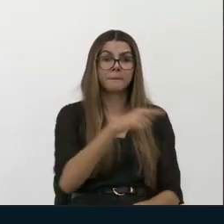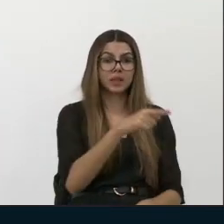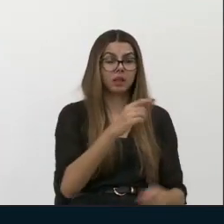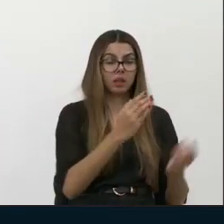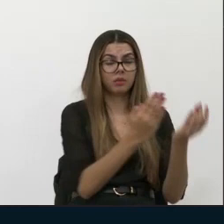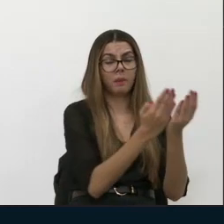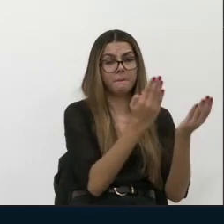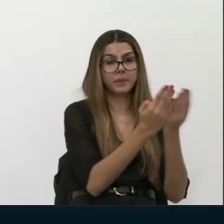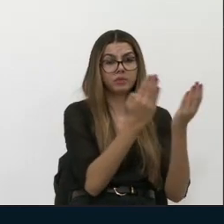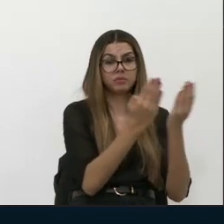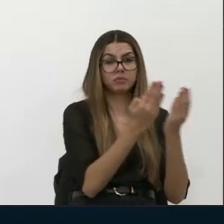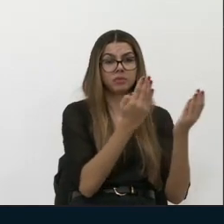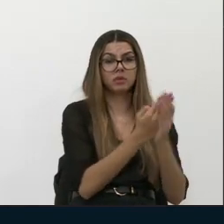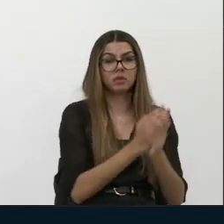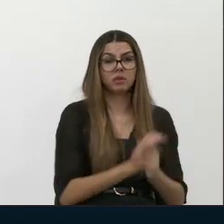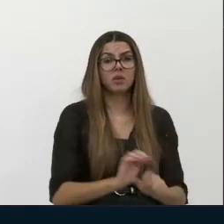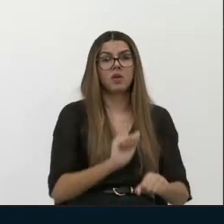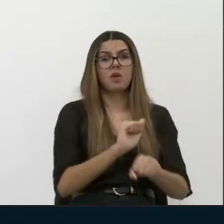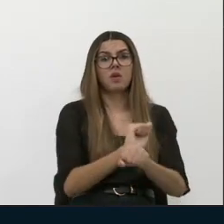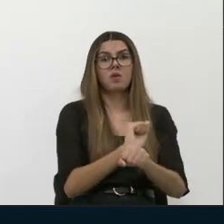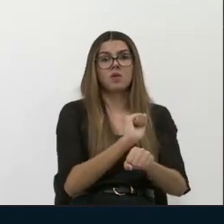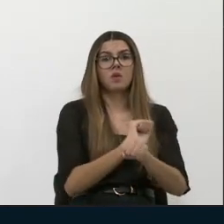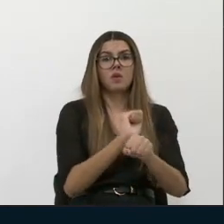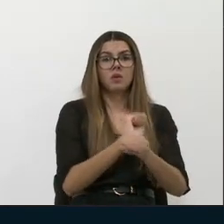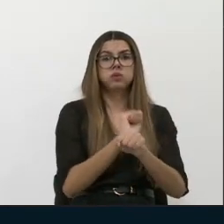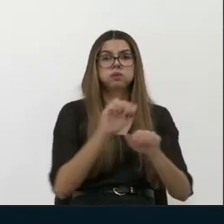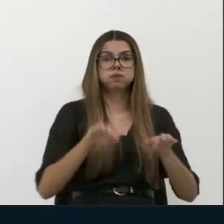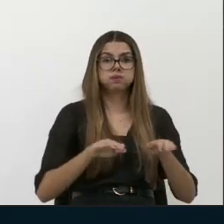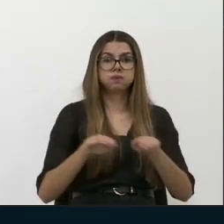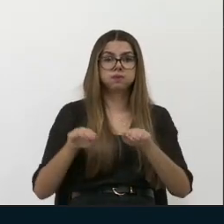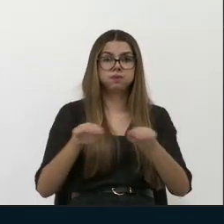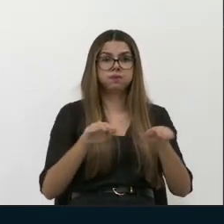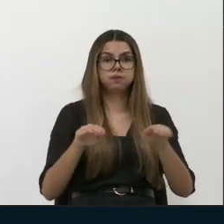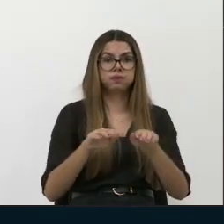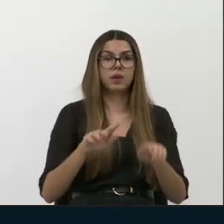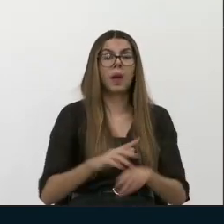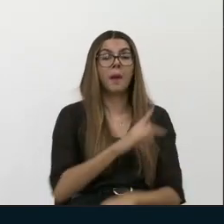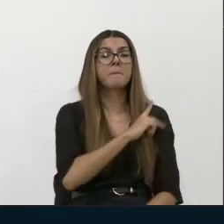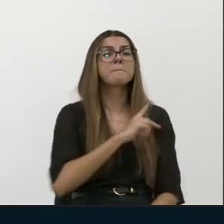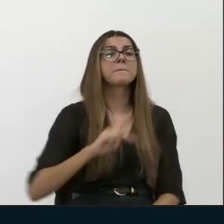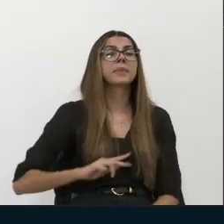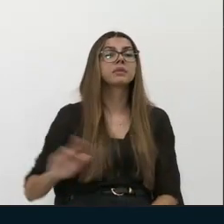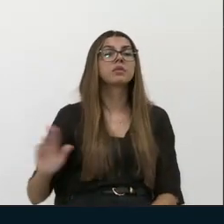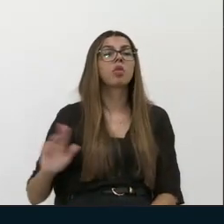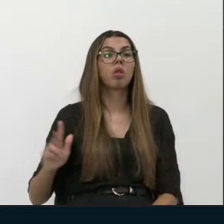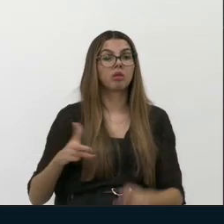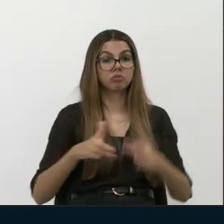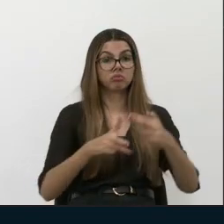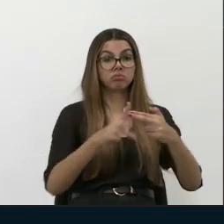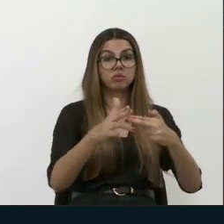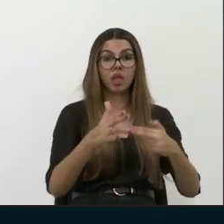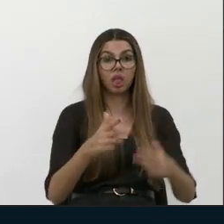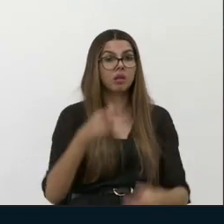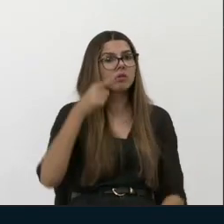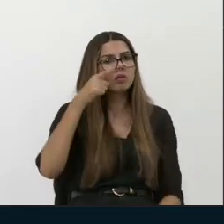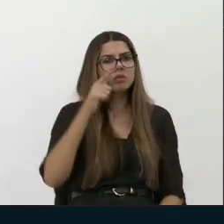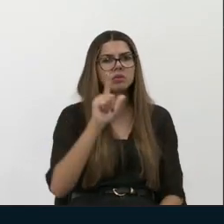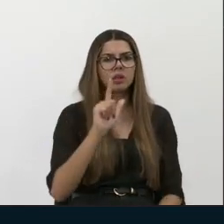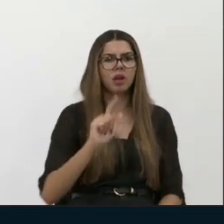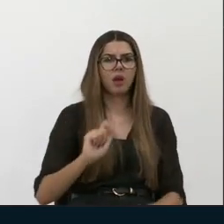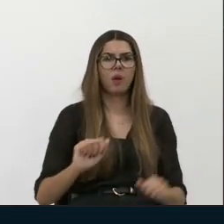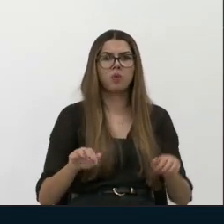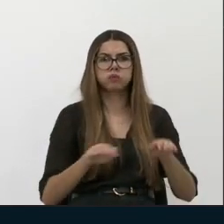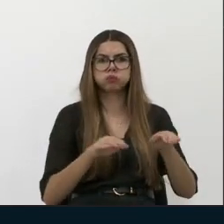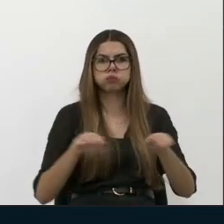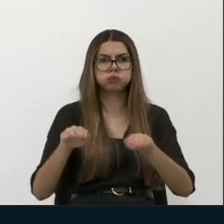Sucesso não aguenta mais ficar travado ali e vir presidente para cortar fitinha. Não vai resolver o problema do